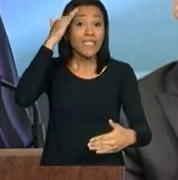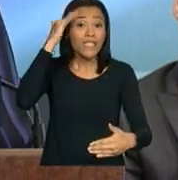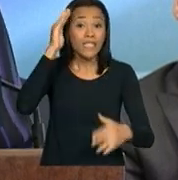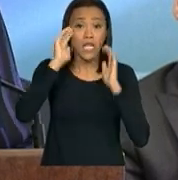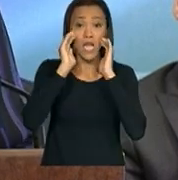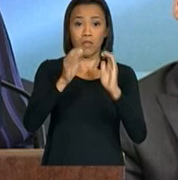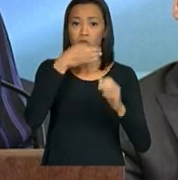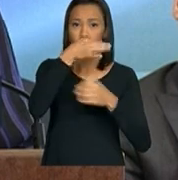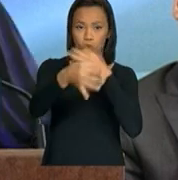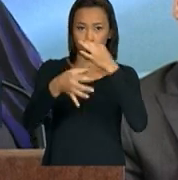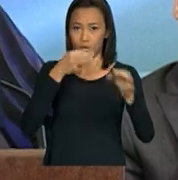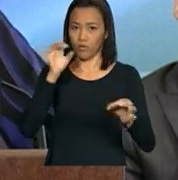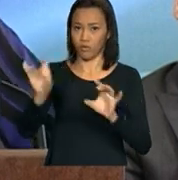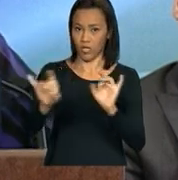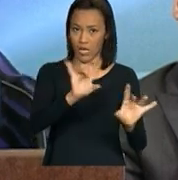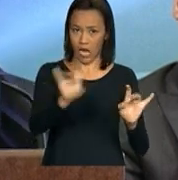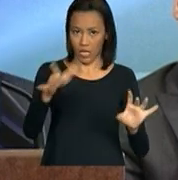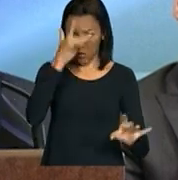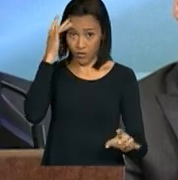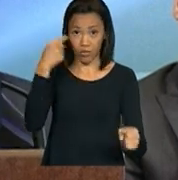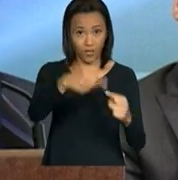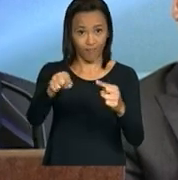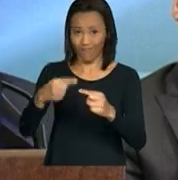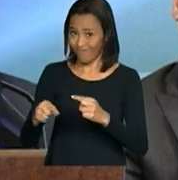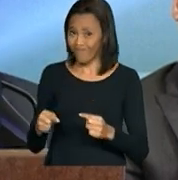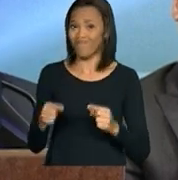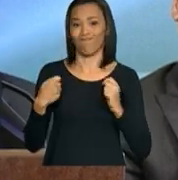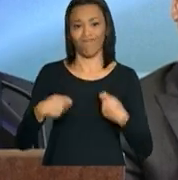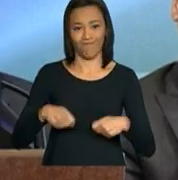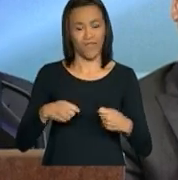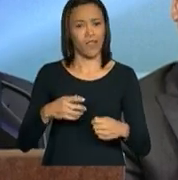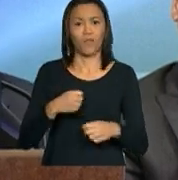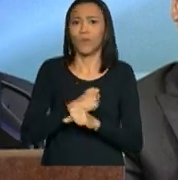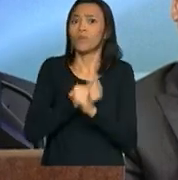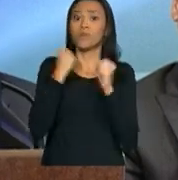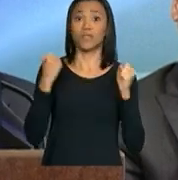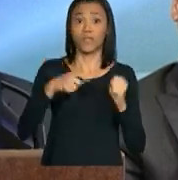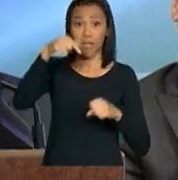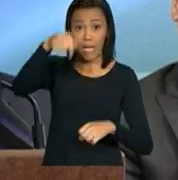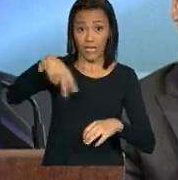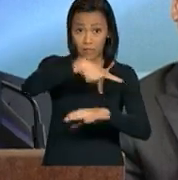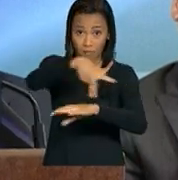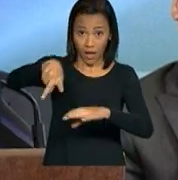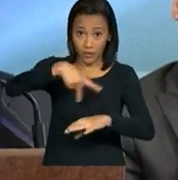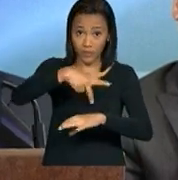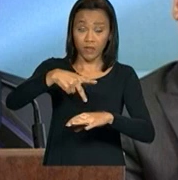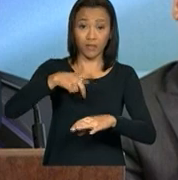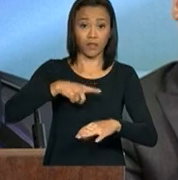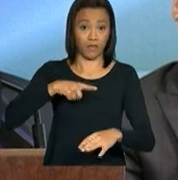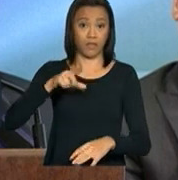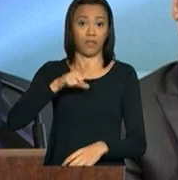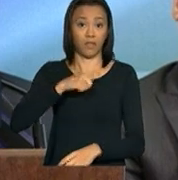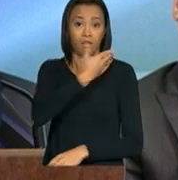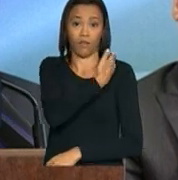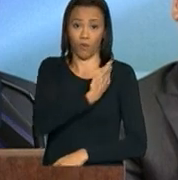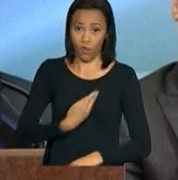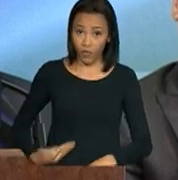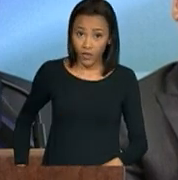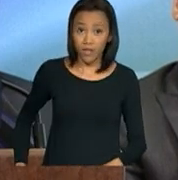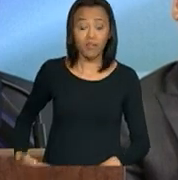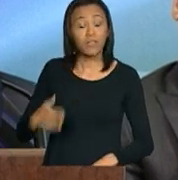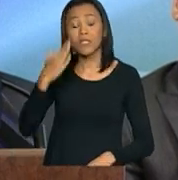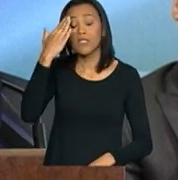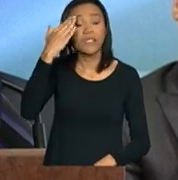coalizão não acredito que seja possível esse país ser dirigido sem essa visão de